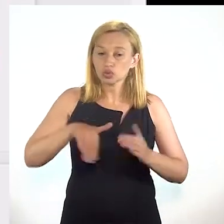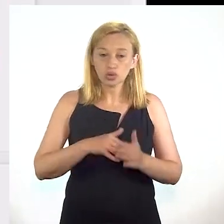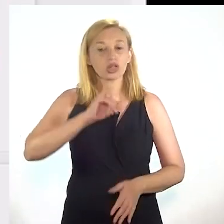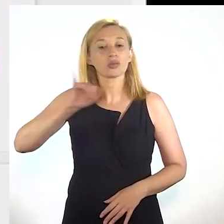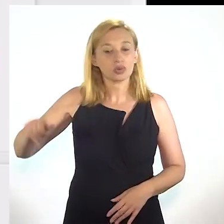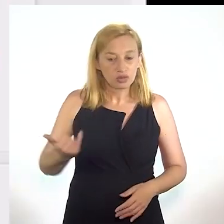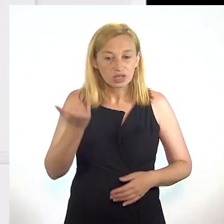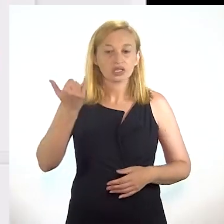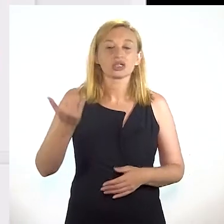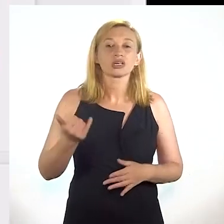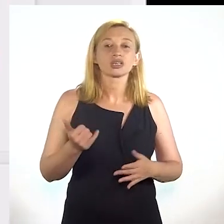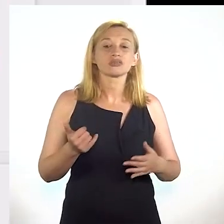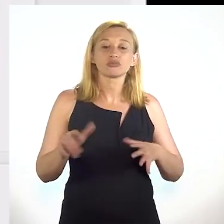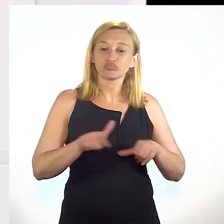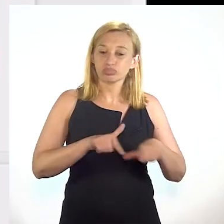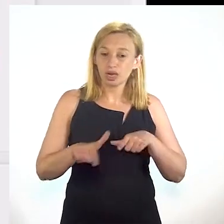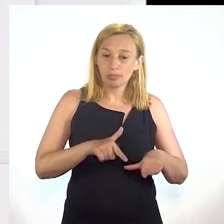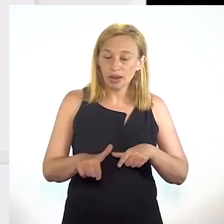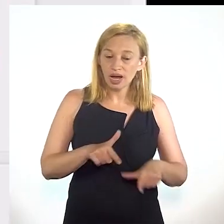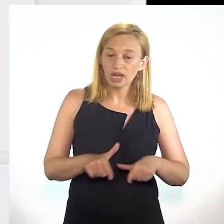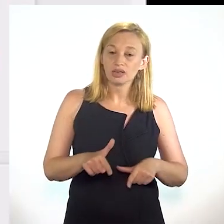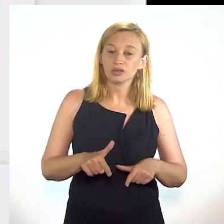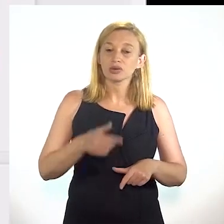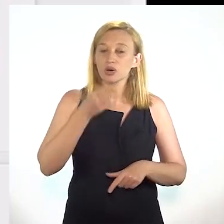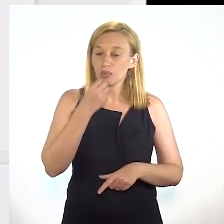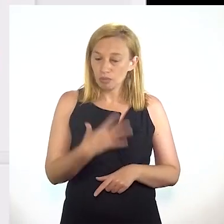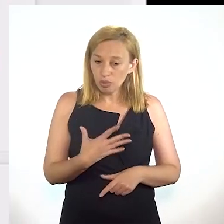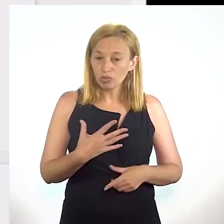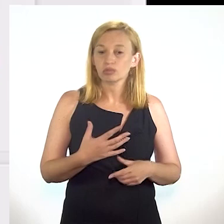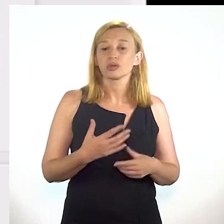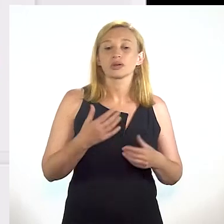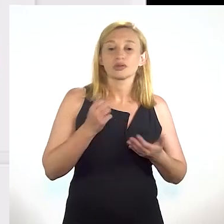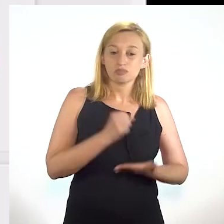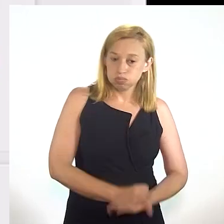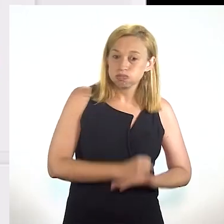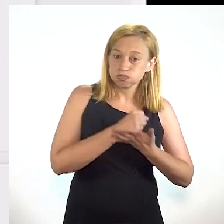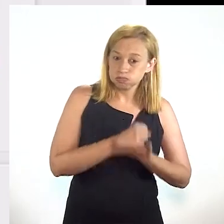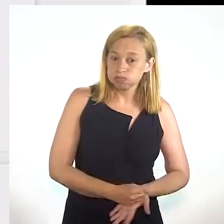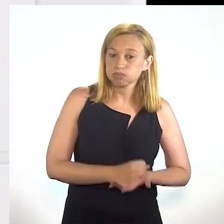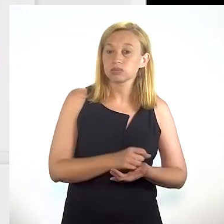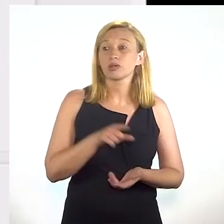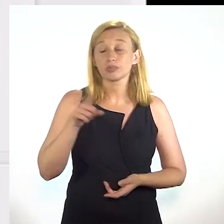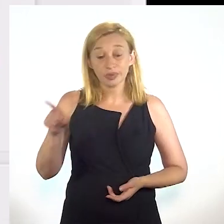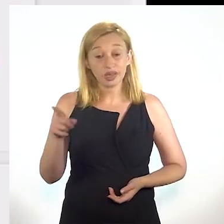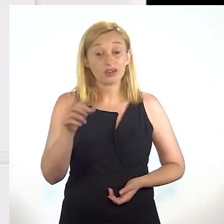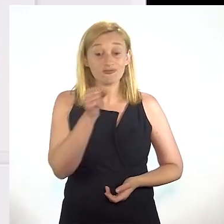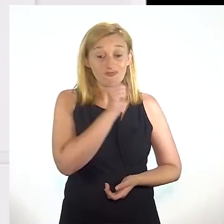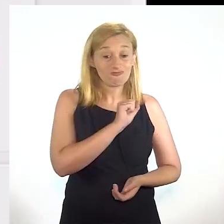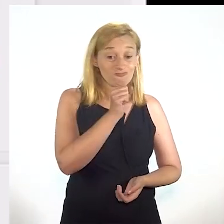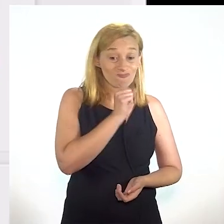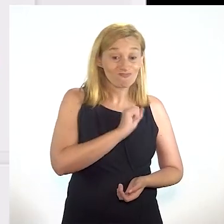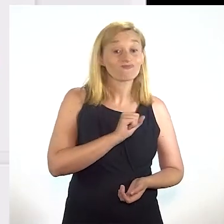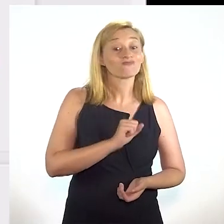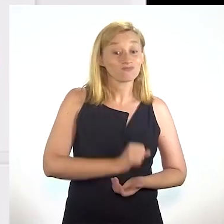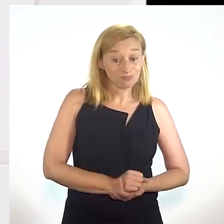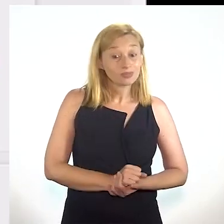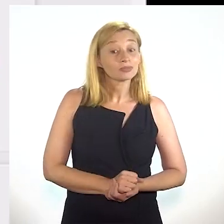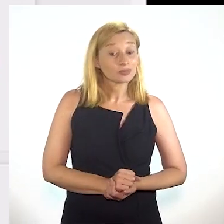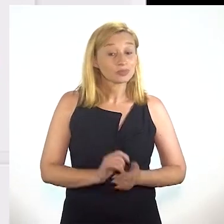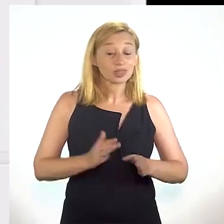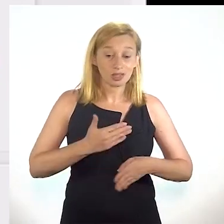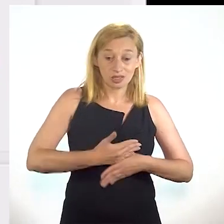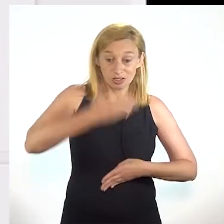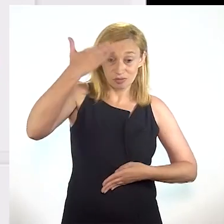moinho foi aproveitada. Então, foi um trabalho de retrofit mesmo pesado, porque é uma estrutura muito robusta,